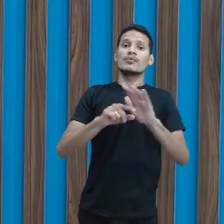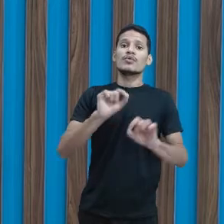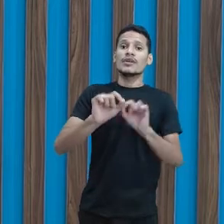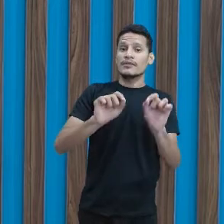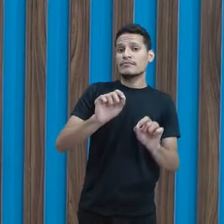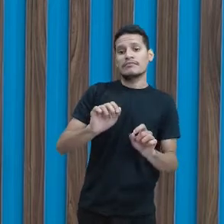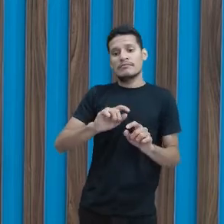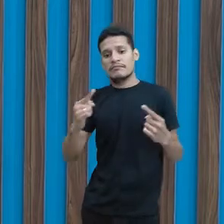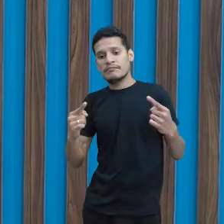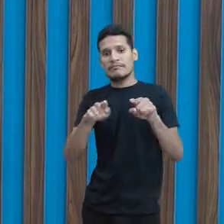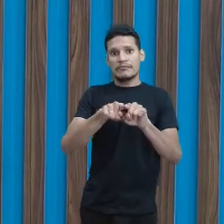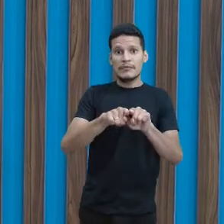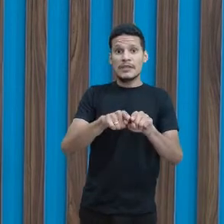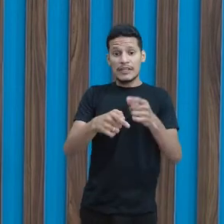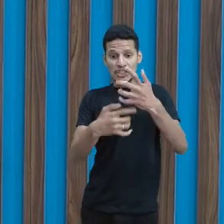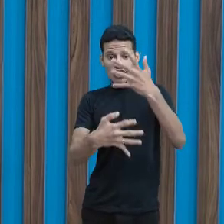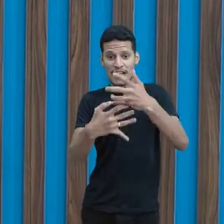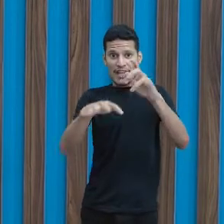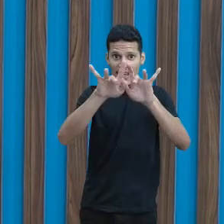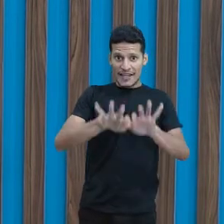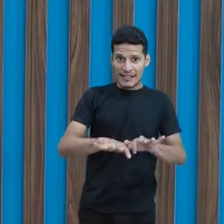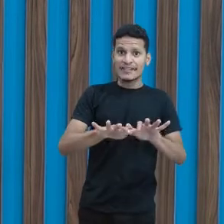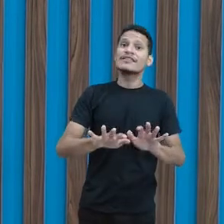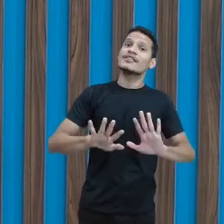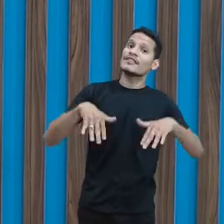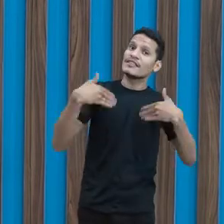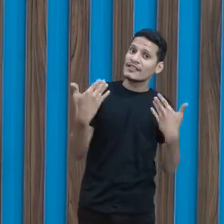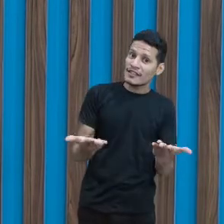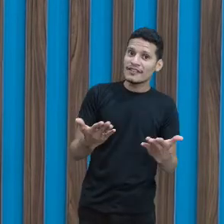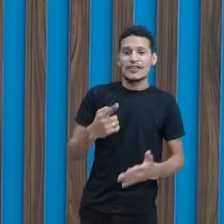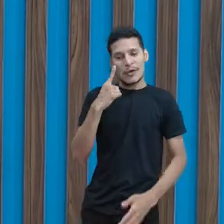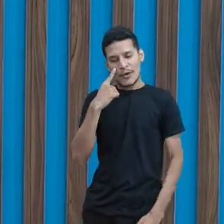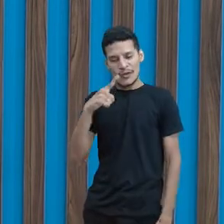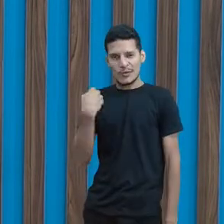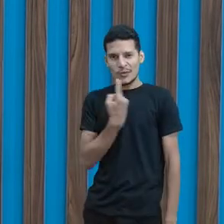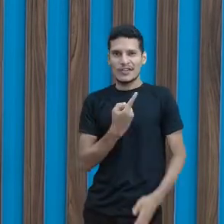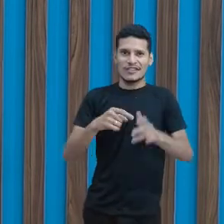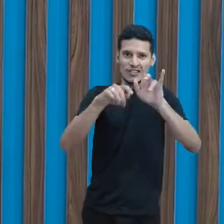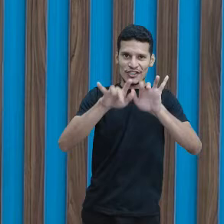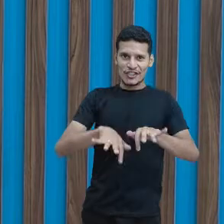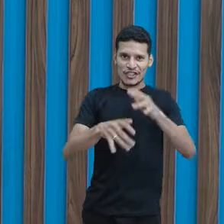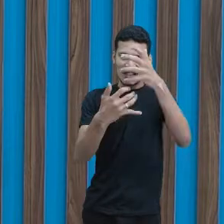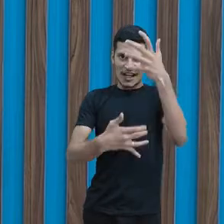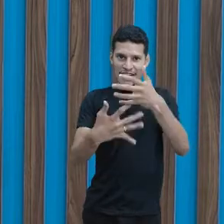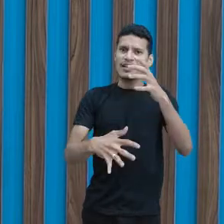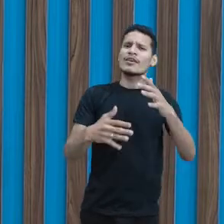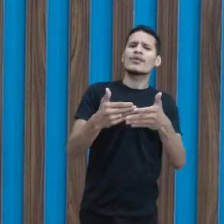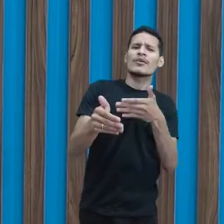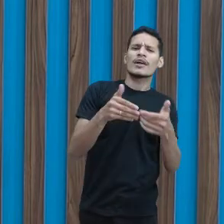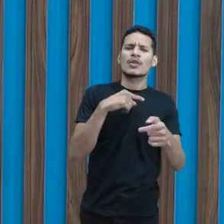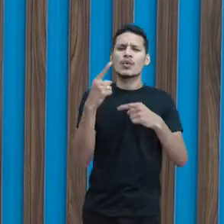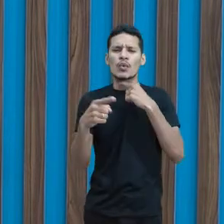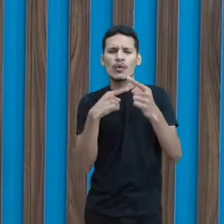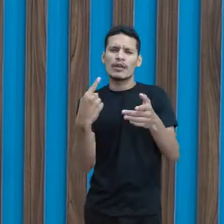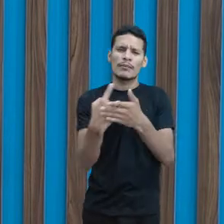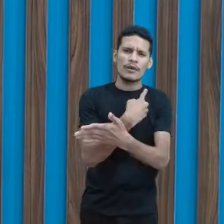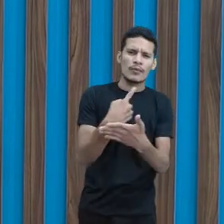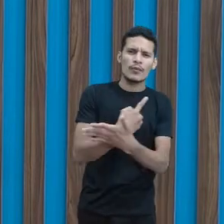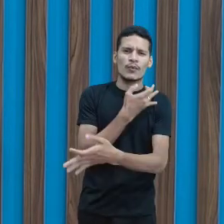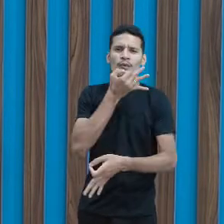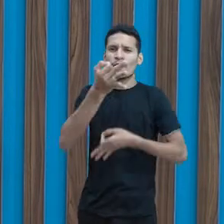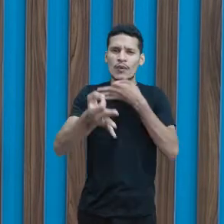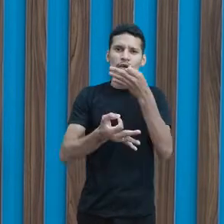professor Luciano está no chat aí. Tudo bom, pessoal? A gente está aqui no chat, então qualquer pergunta, qualquer dúvida aí, qualquer